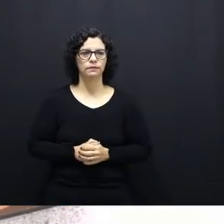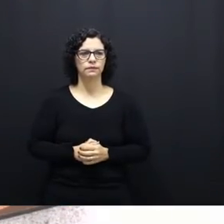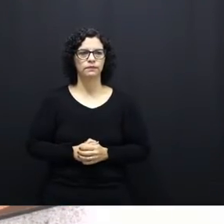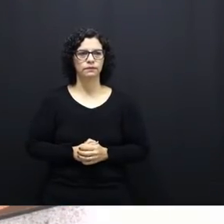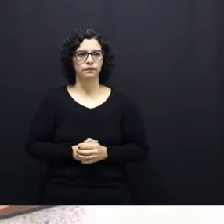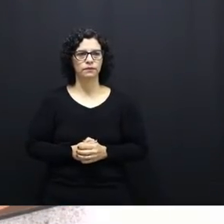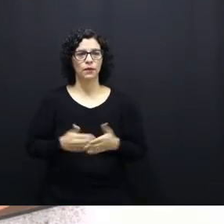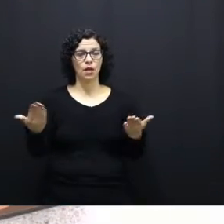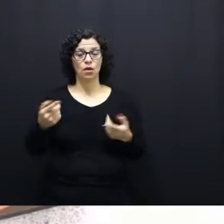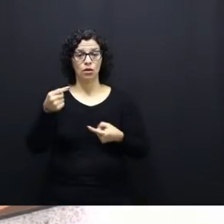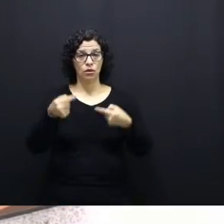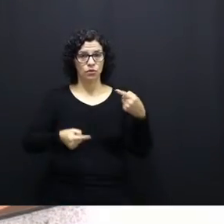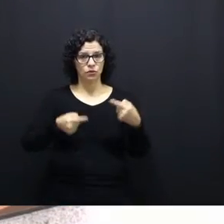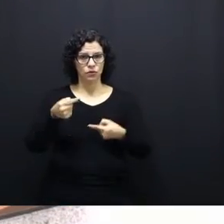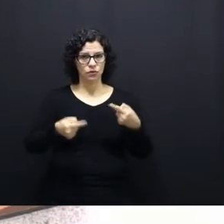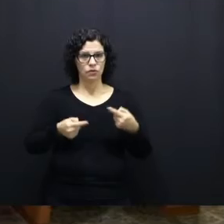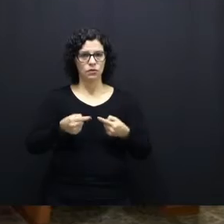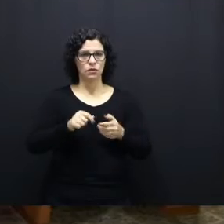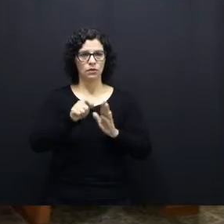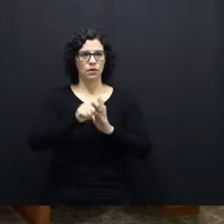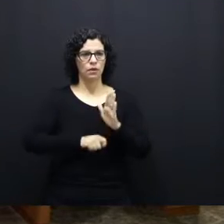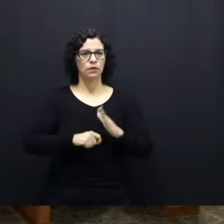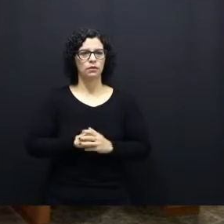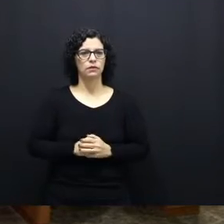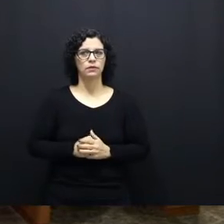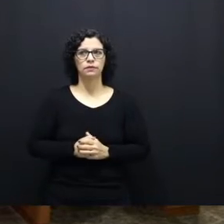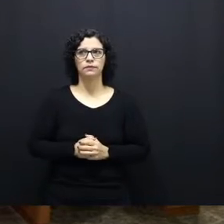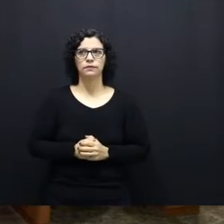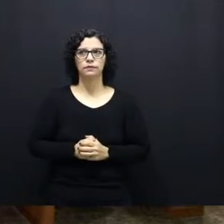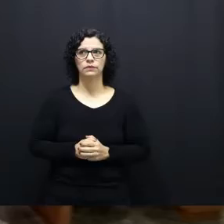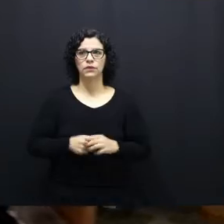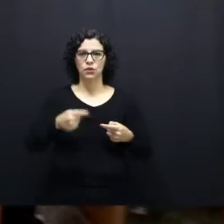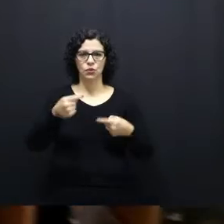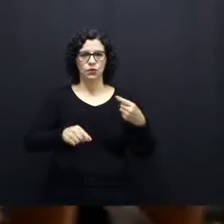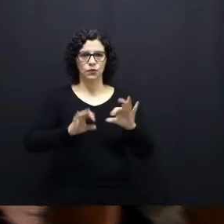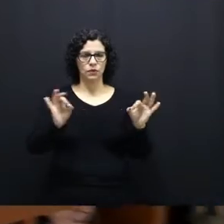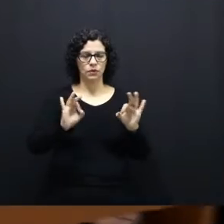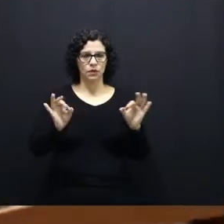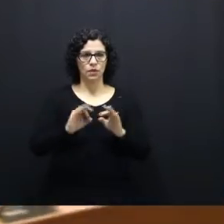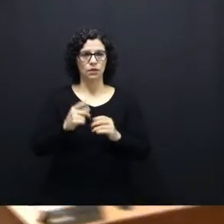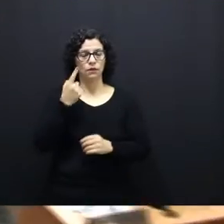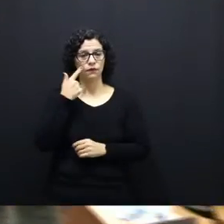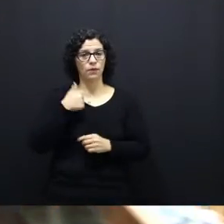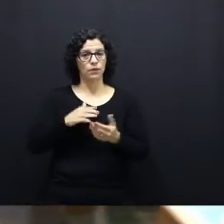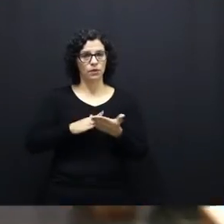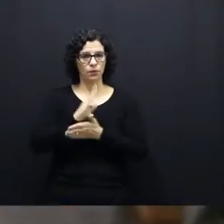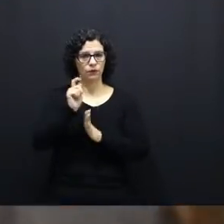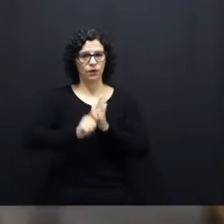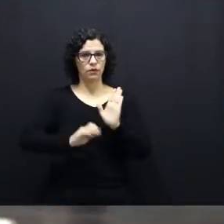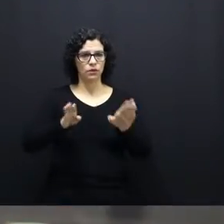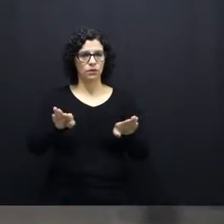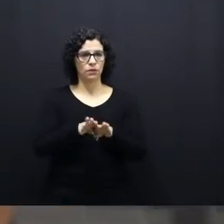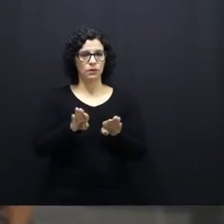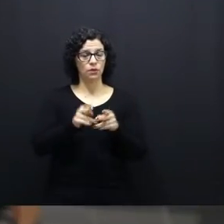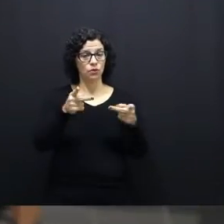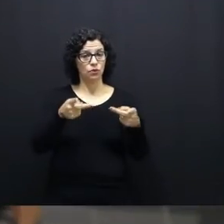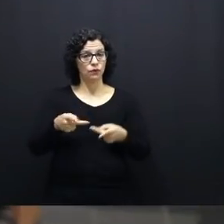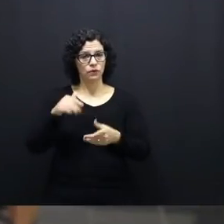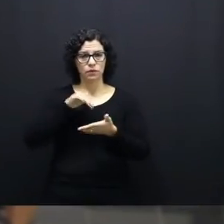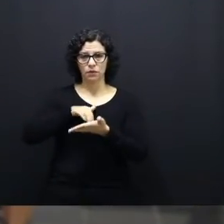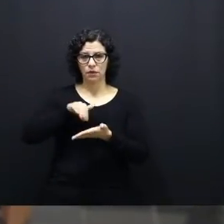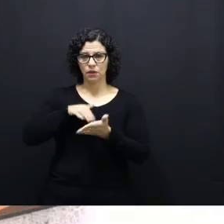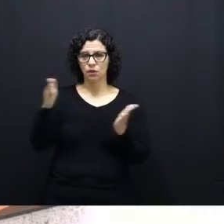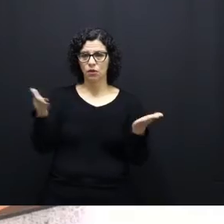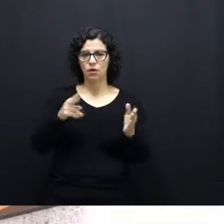está em discussão A presente ata e não avisa discussão consideramos a mesma aprovada também gostaria de convidar só